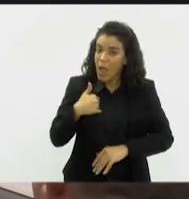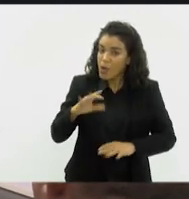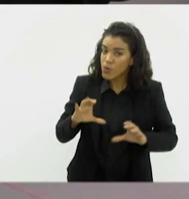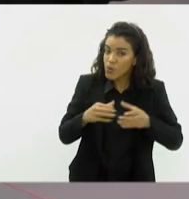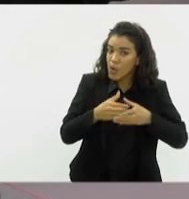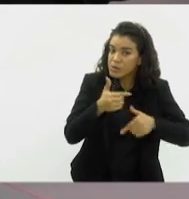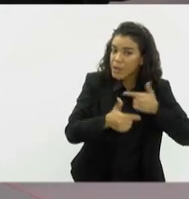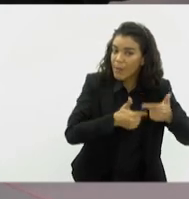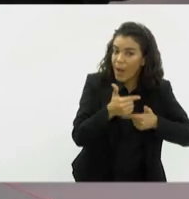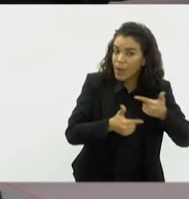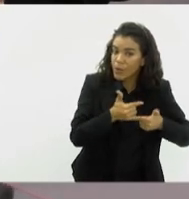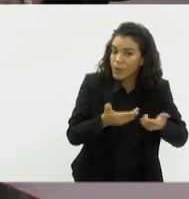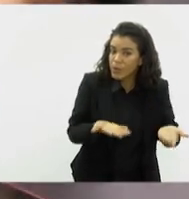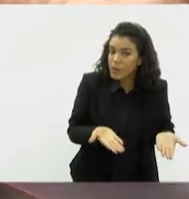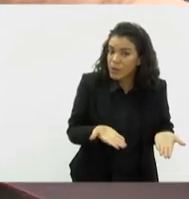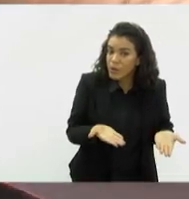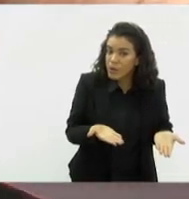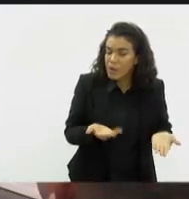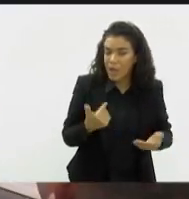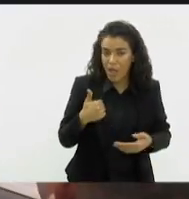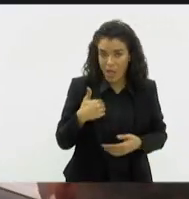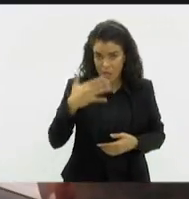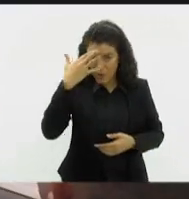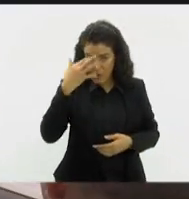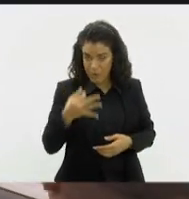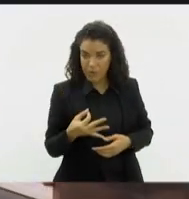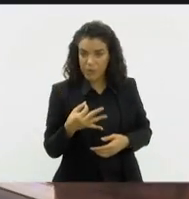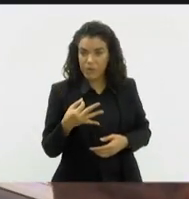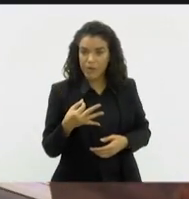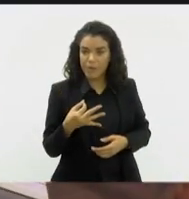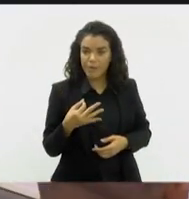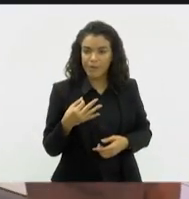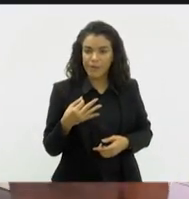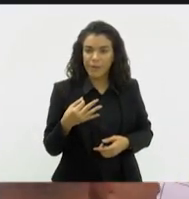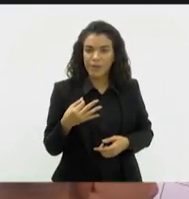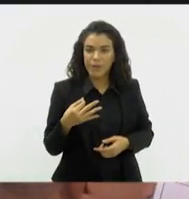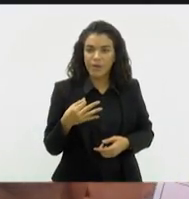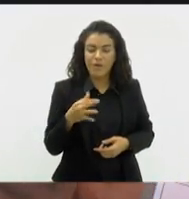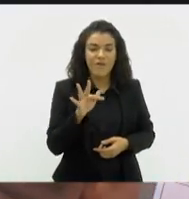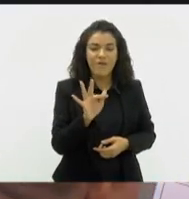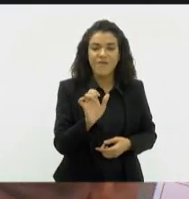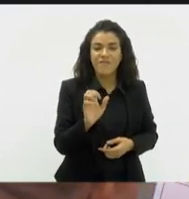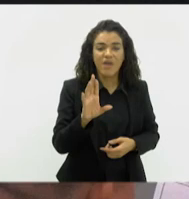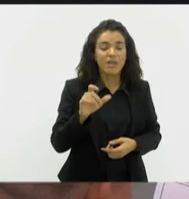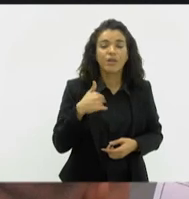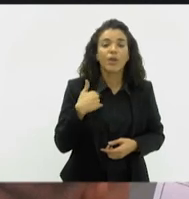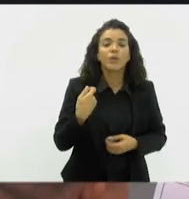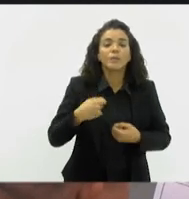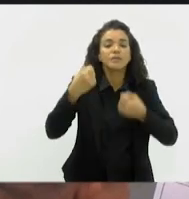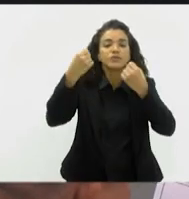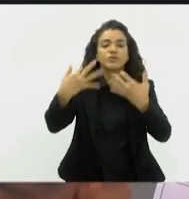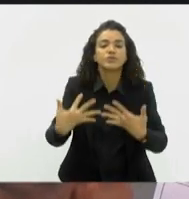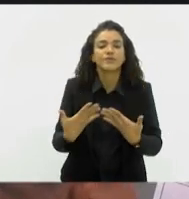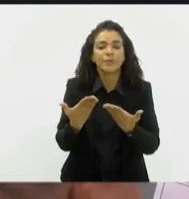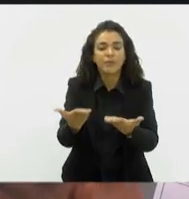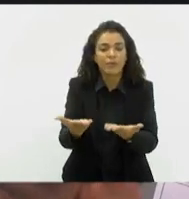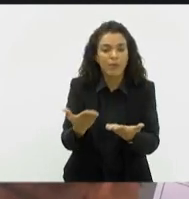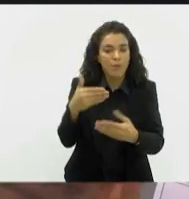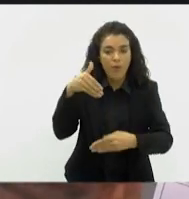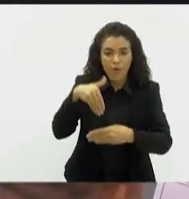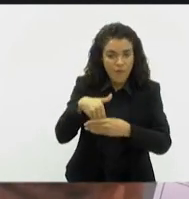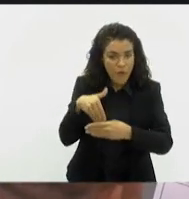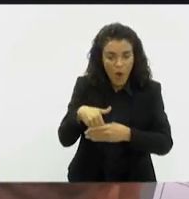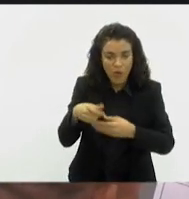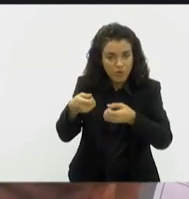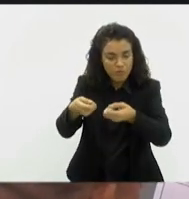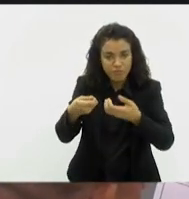comissão eleitoral. Era só isso que eu gostaria de esclarecer. A minha convicção é formada com base no que eu bem entendi, senhora Fernanda. Eu não lhe devo satisfação alguma, o meu voto é discricionário e